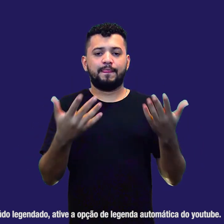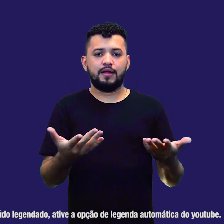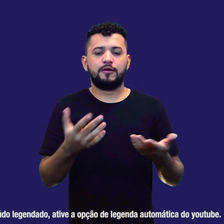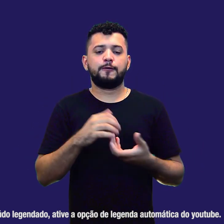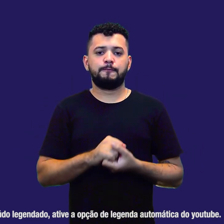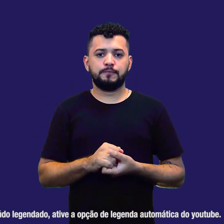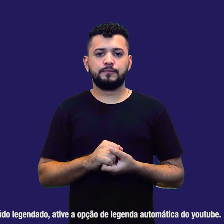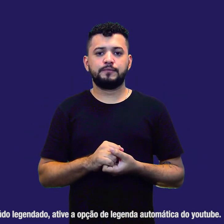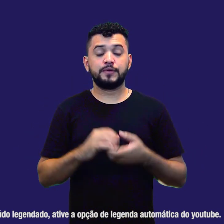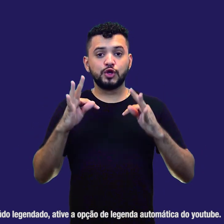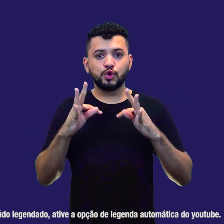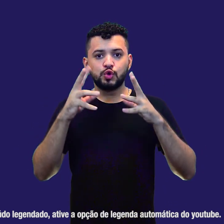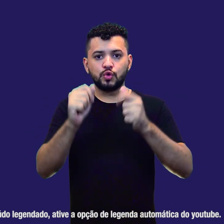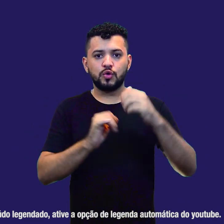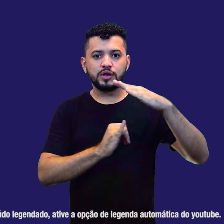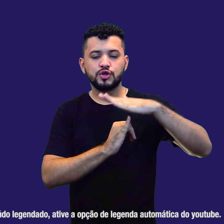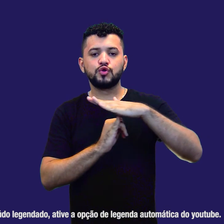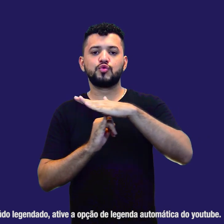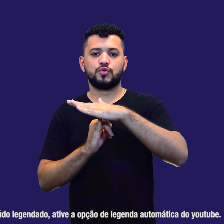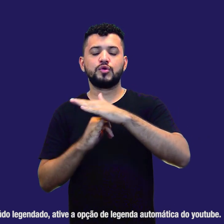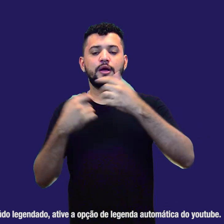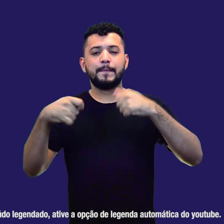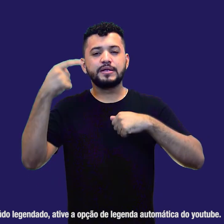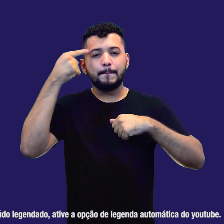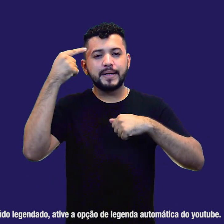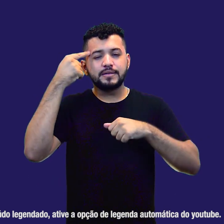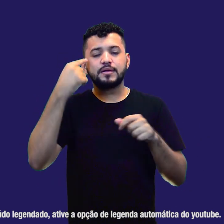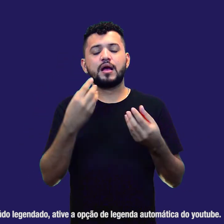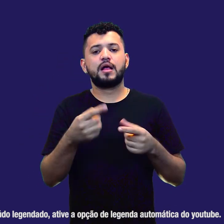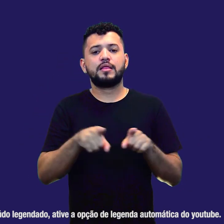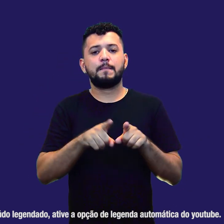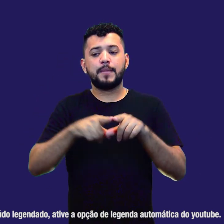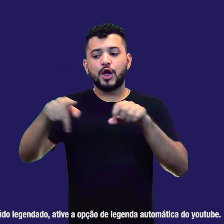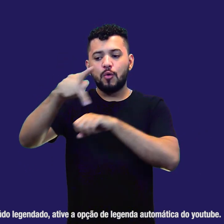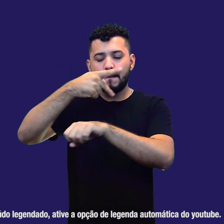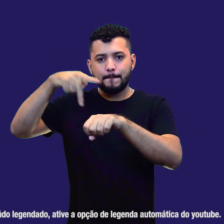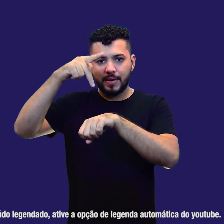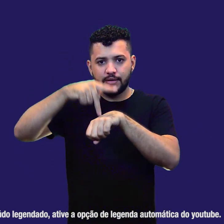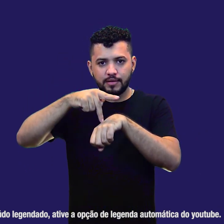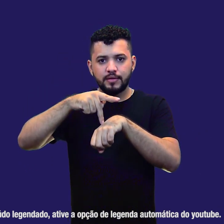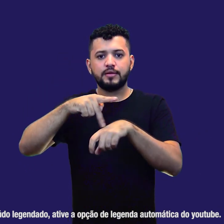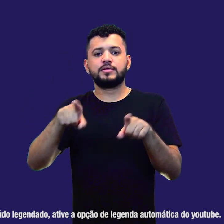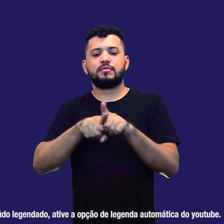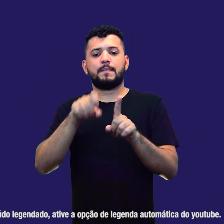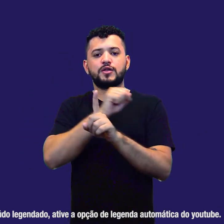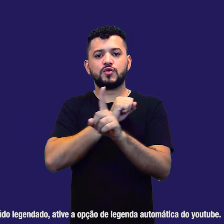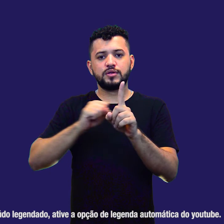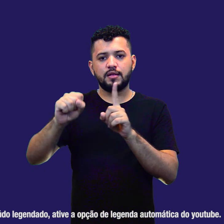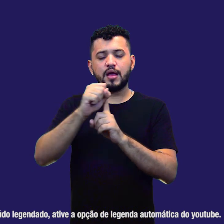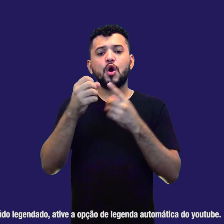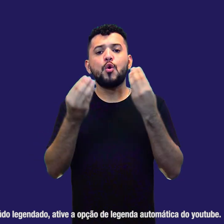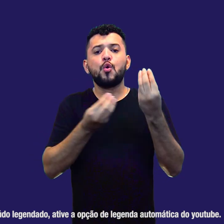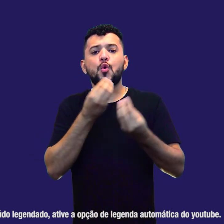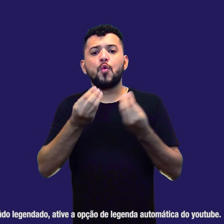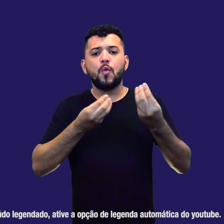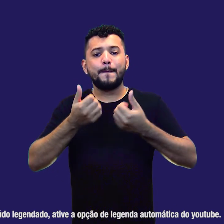as instituições, a gente precisa pensar ainda como país e como sociedade, como melhorar o